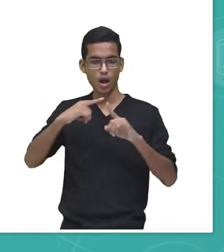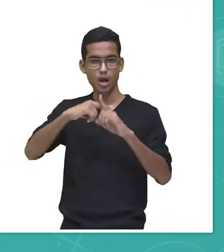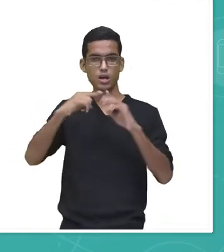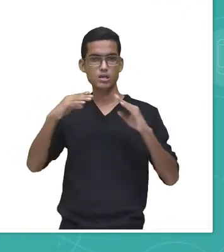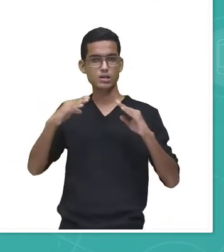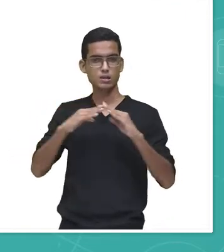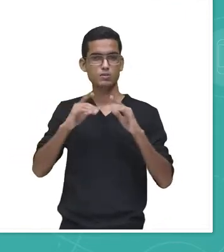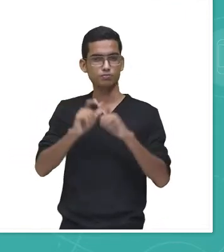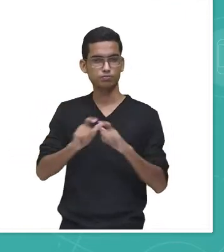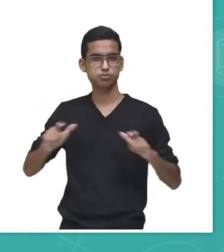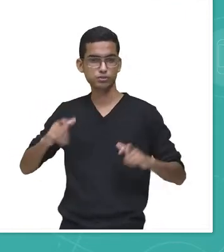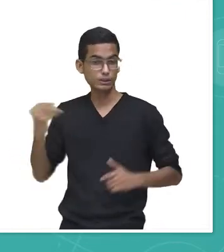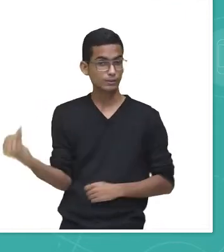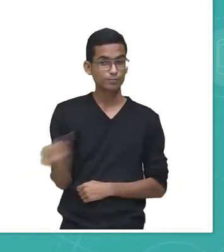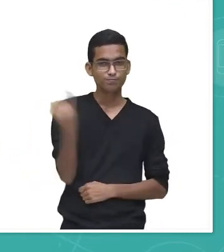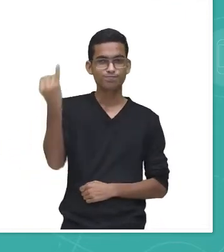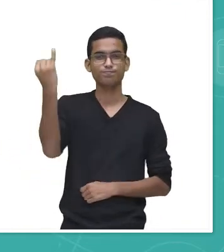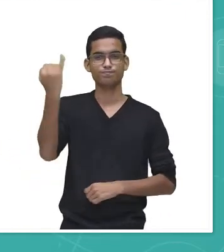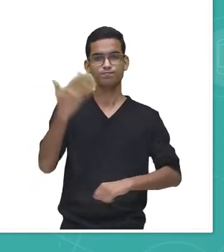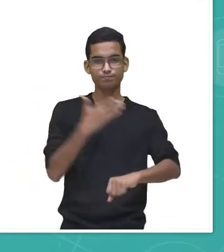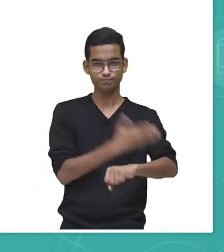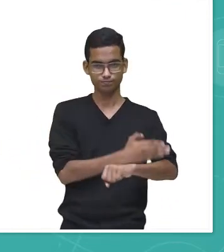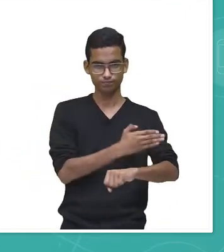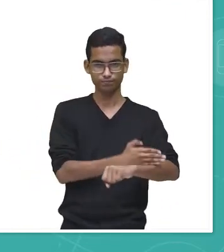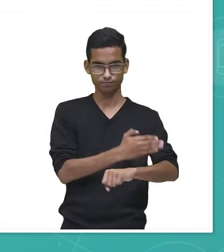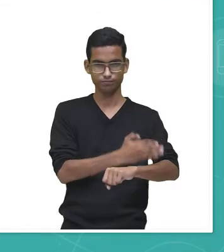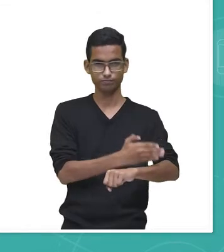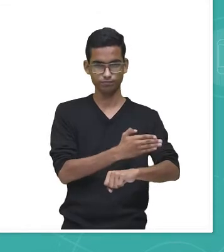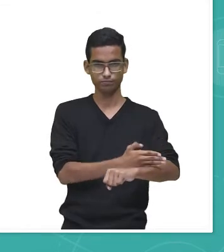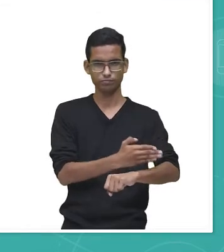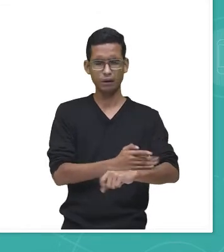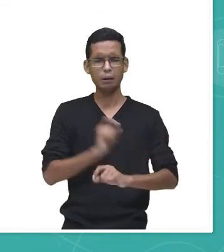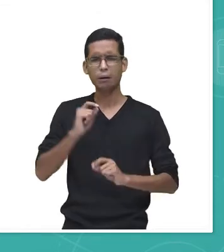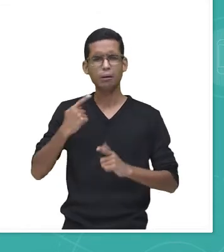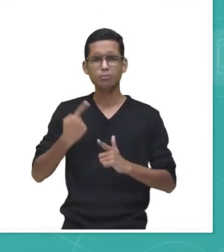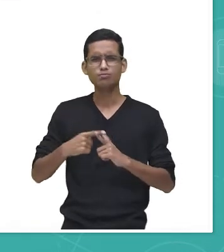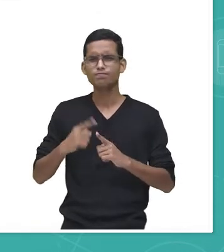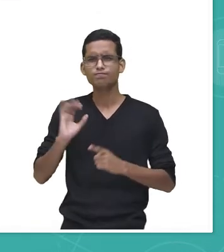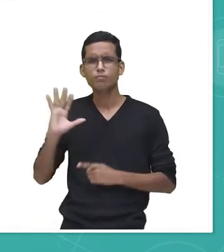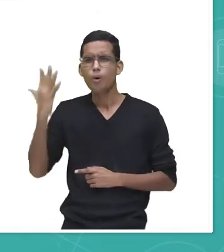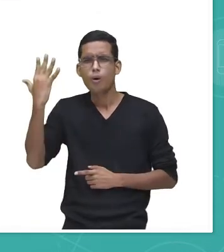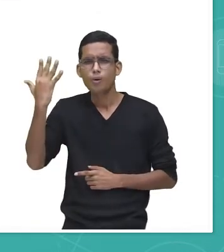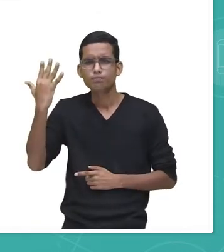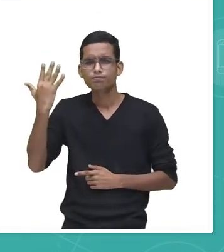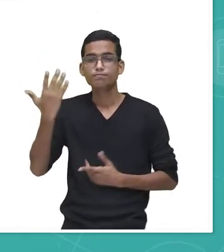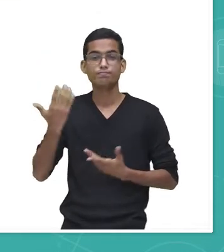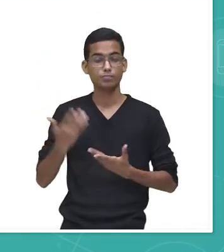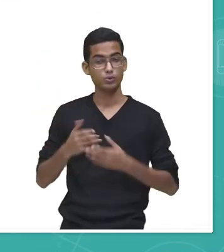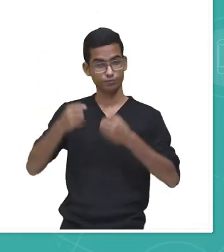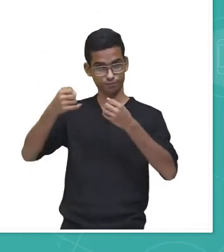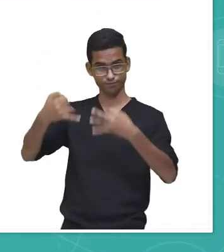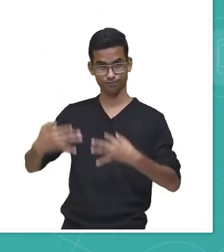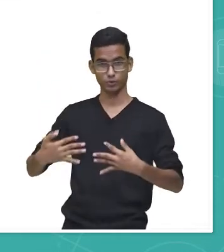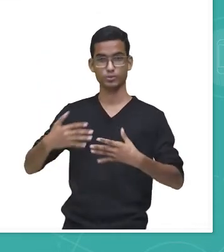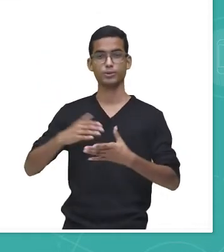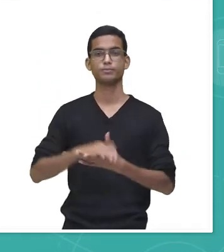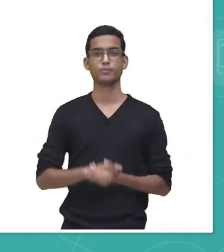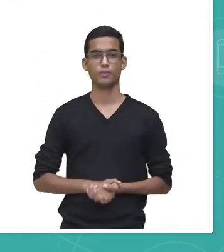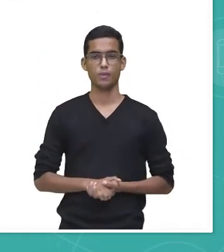de maior importância na Idade Média. Por que isso vai acontecer? Voltem aqui para a professora rapidamente, porque vejam